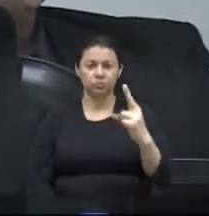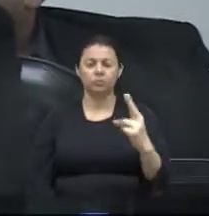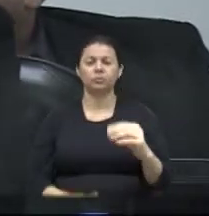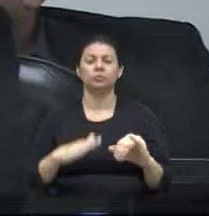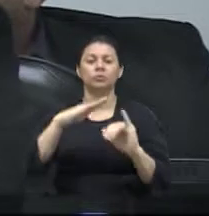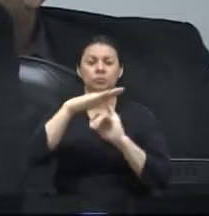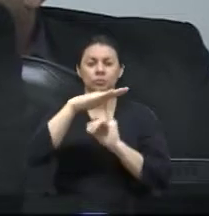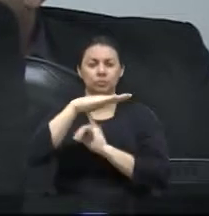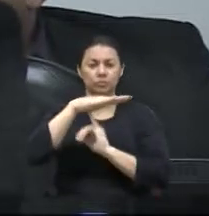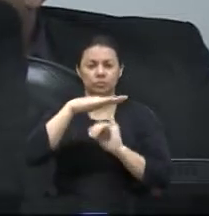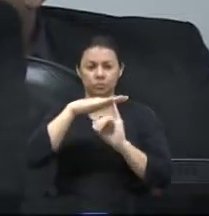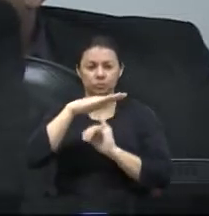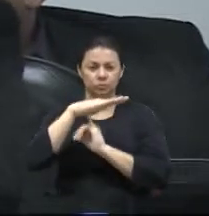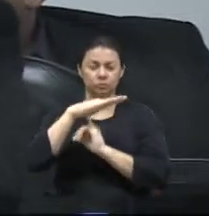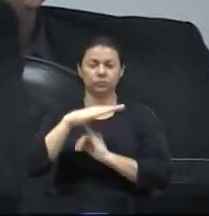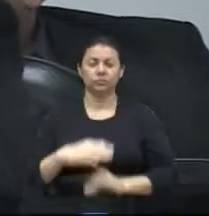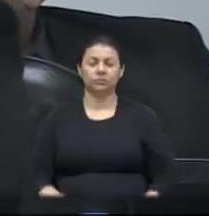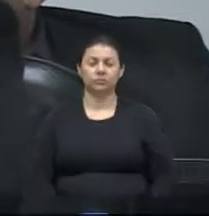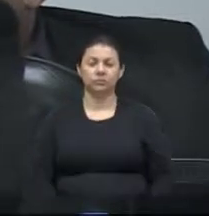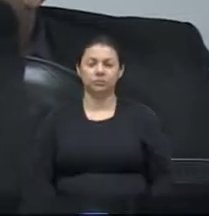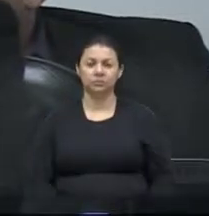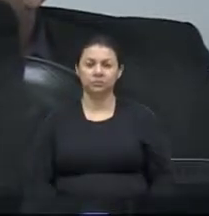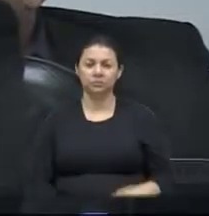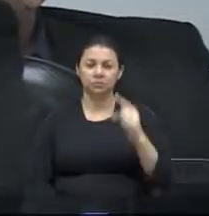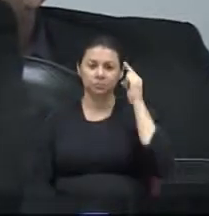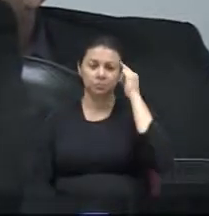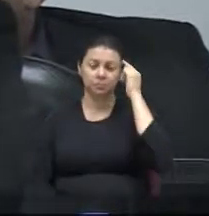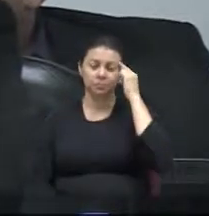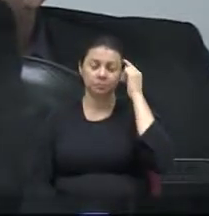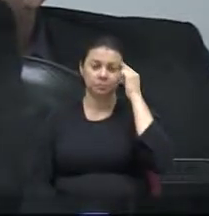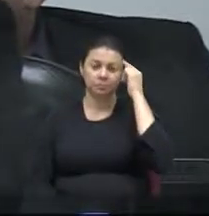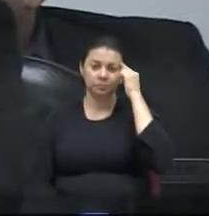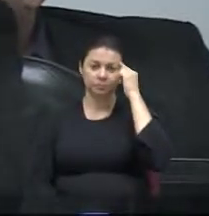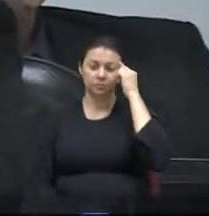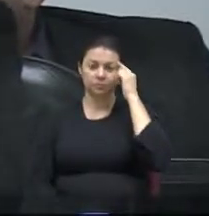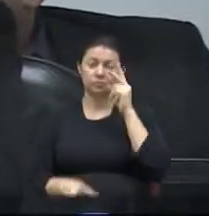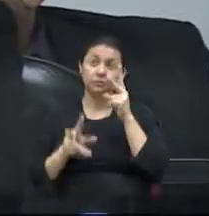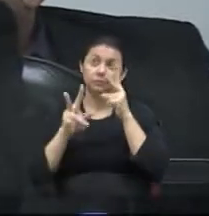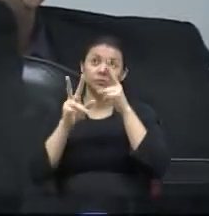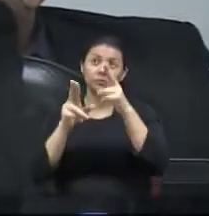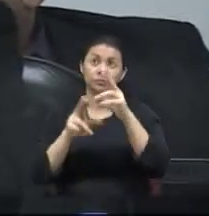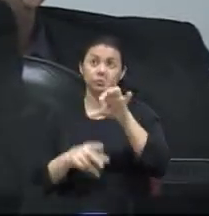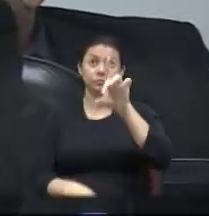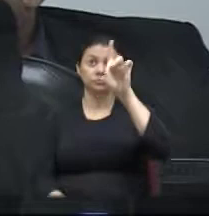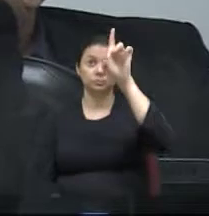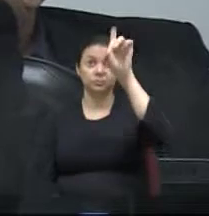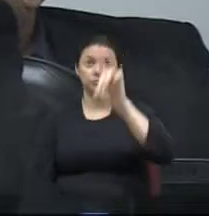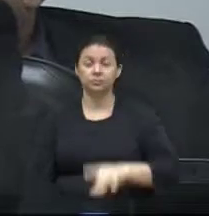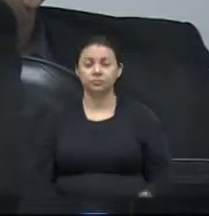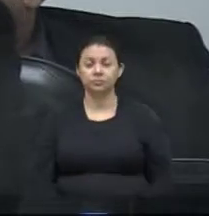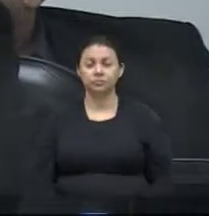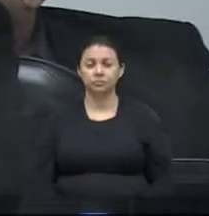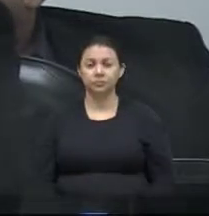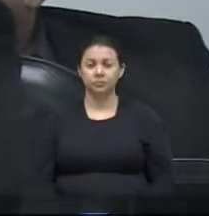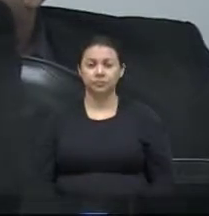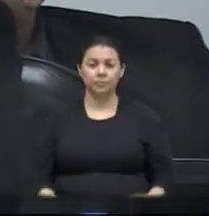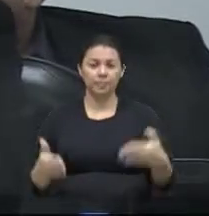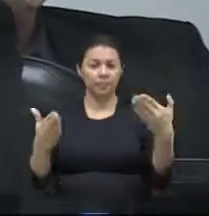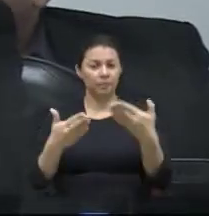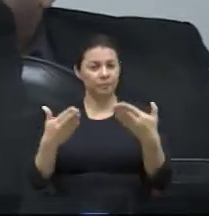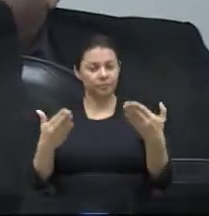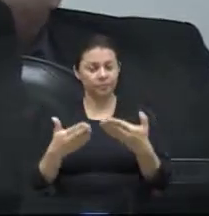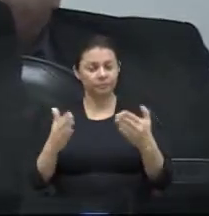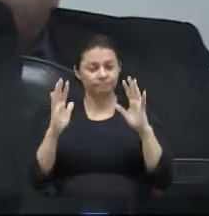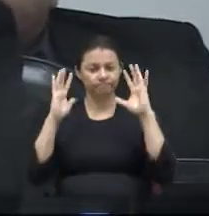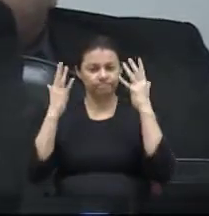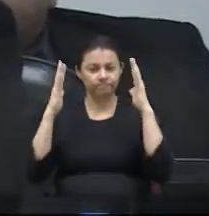passo é como deus eu quero deixar aqui registrado os meus parabéns à igreja